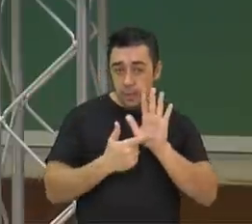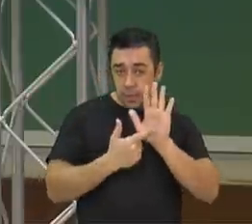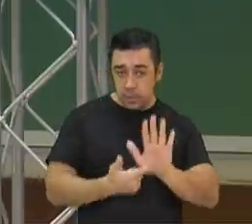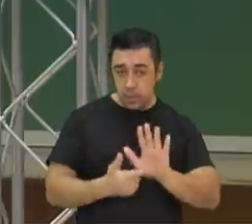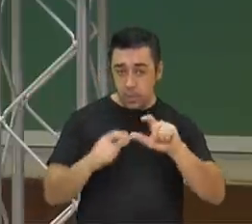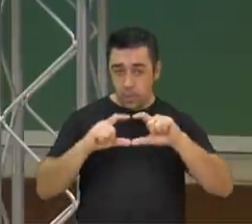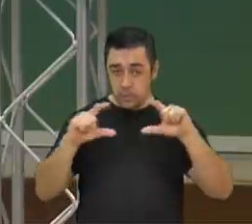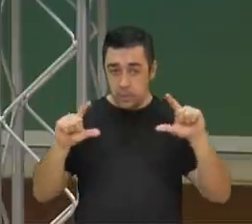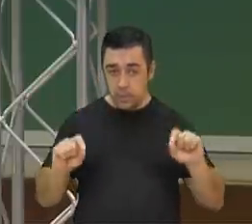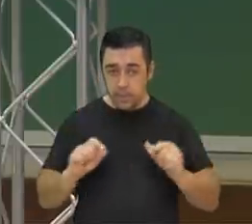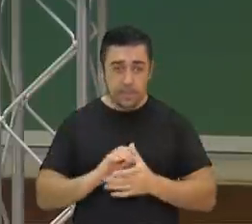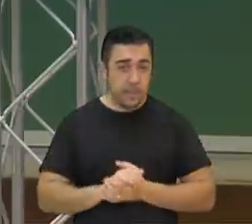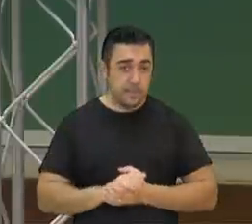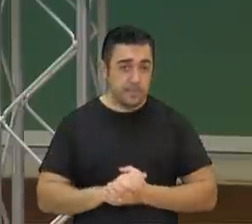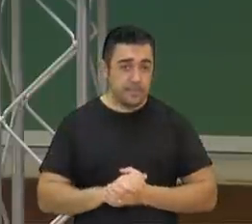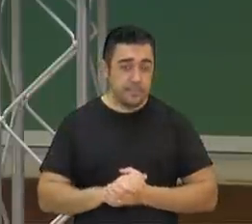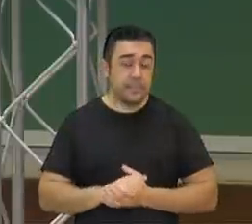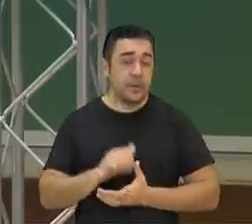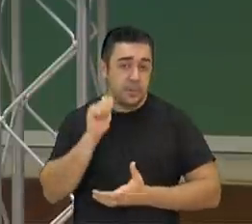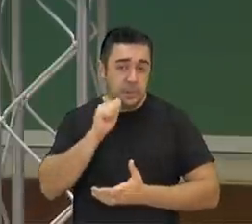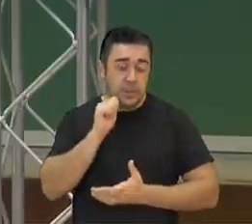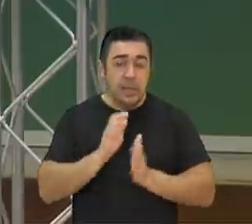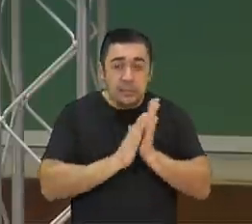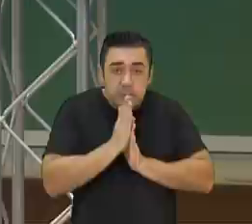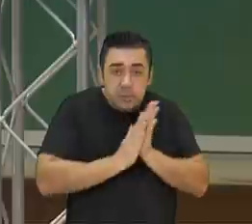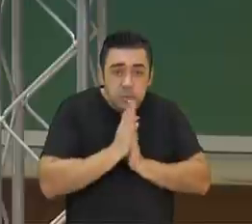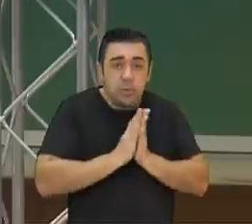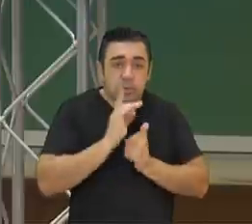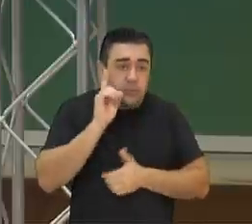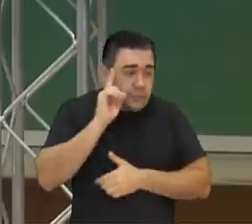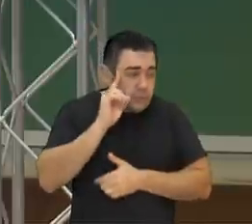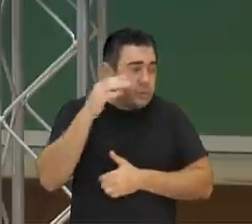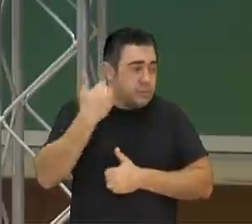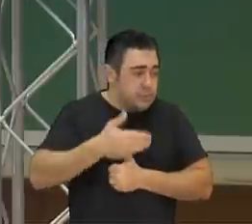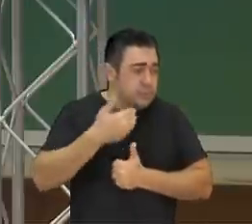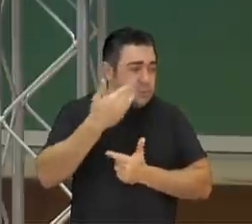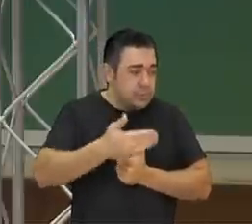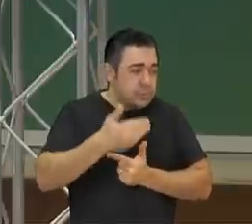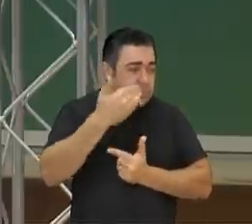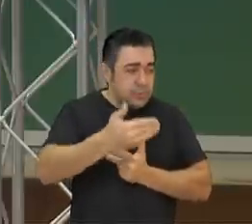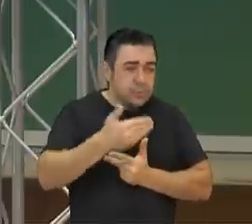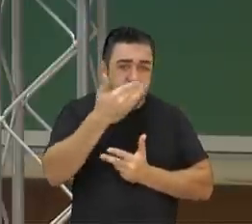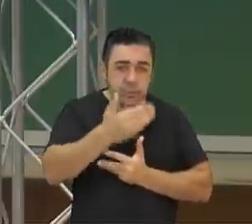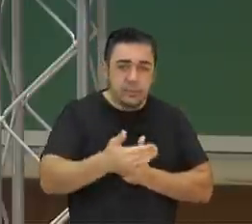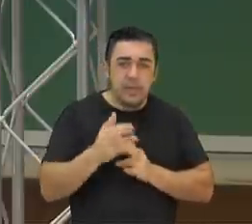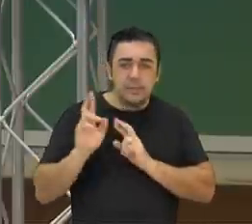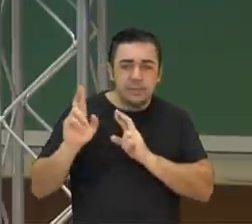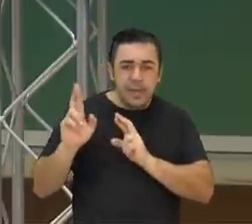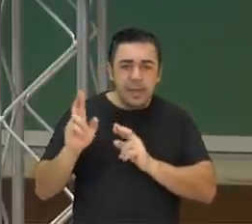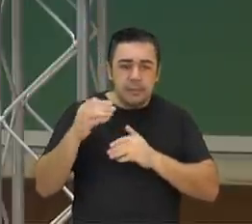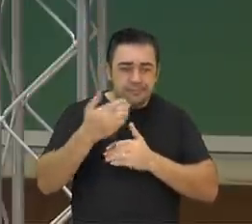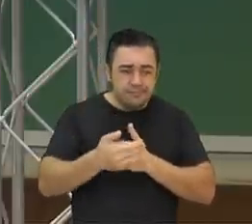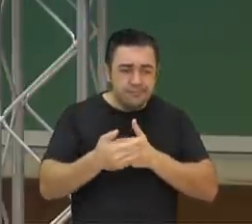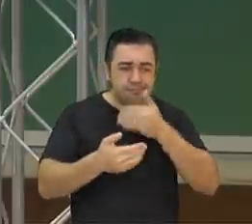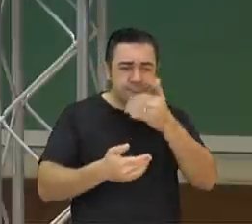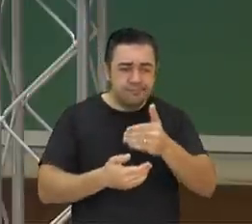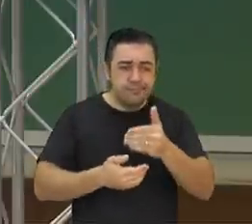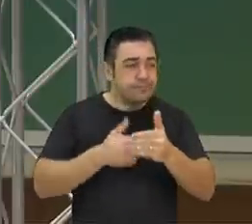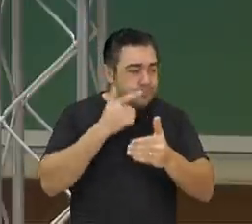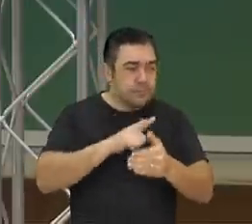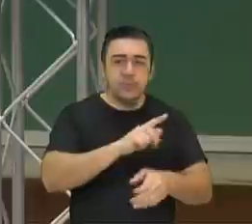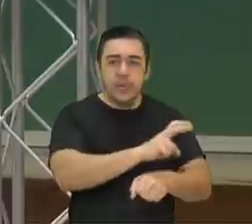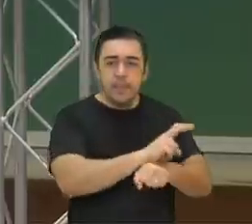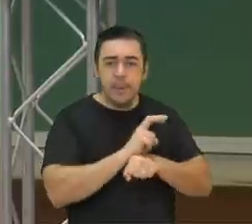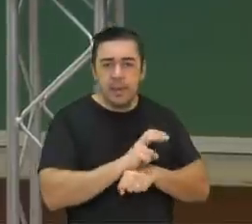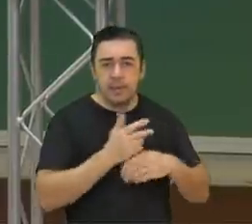nesse fragmento? Né? É aquela ansiedade, aquela esperança que vai se prolongando de conseguir emprestar o